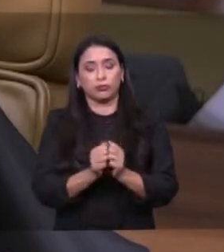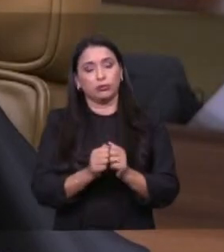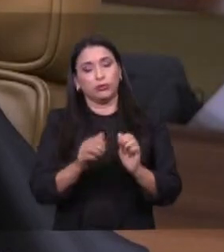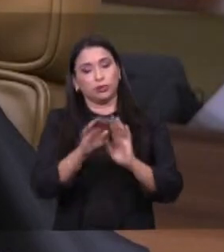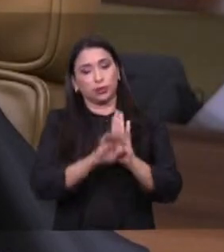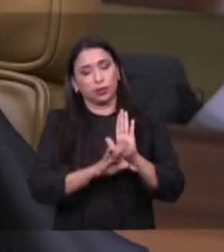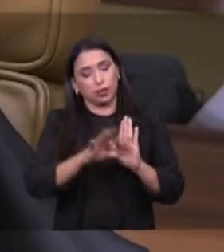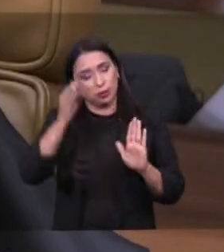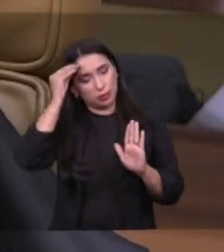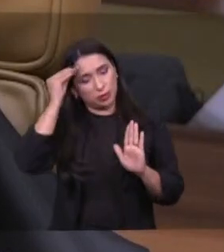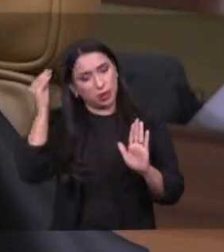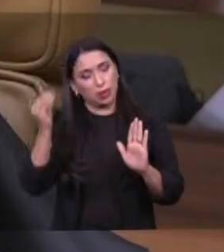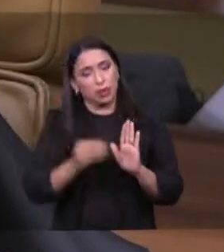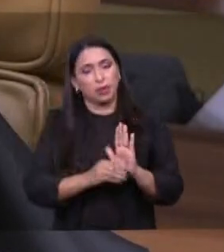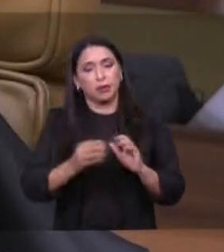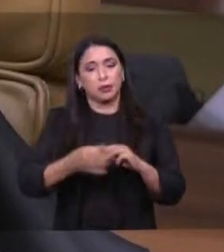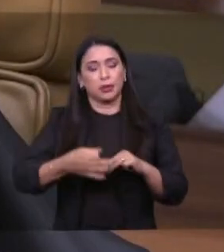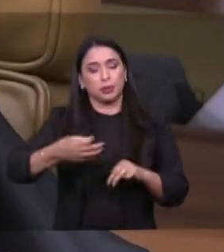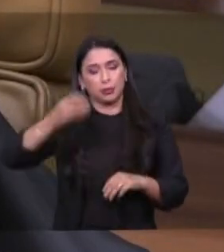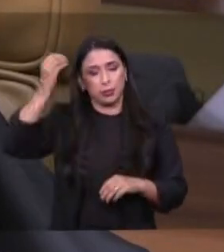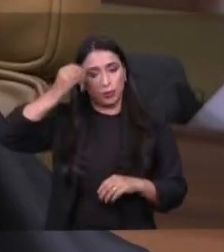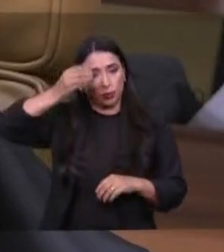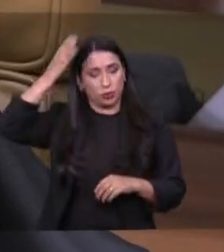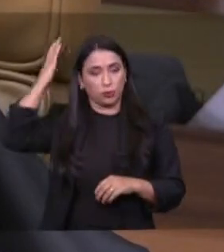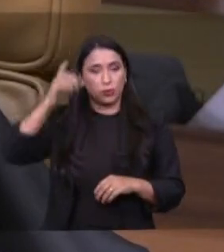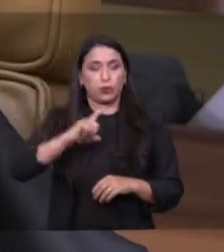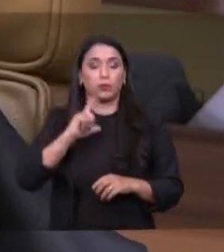pelo ministro Luiz Fux, da seguinte forma.